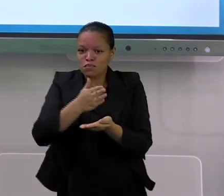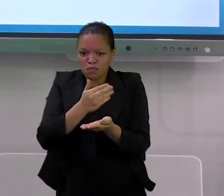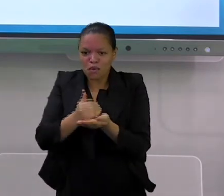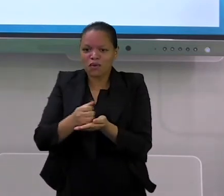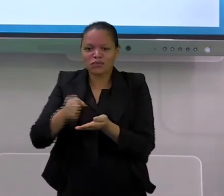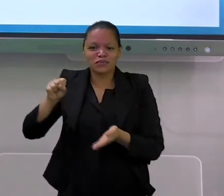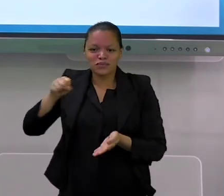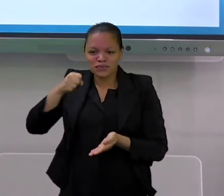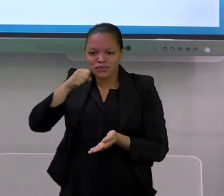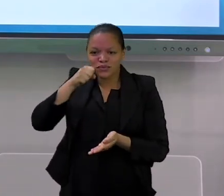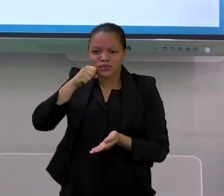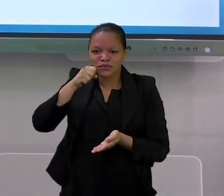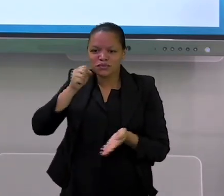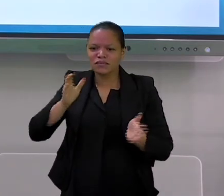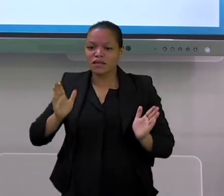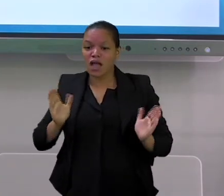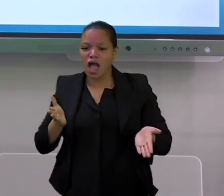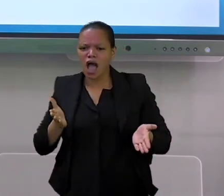Vamos lá ao nosso exercício.